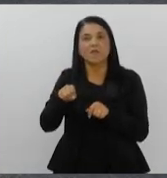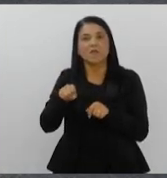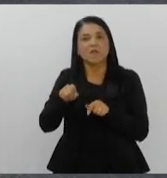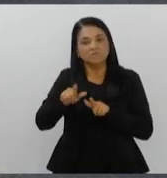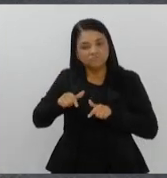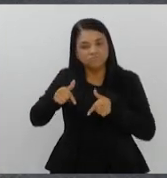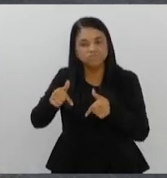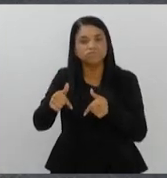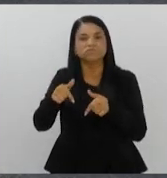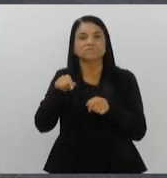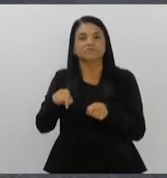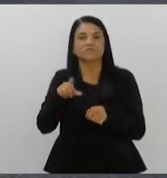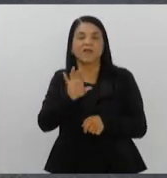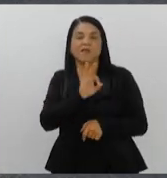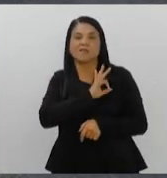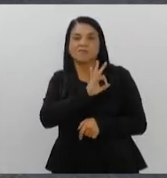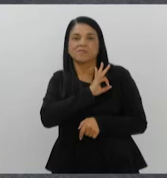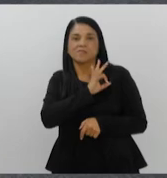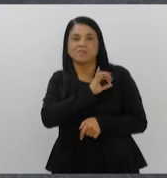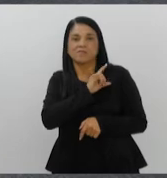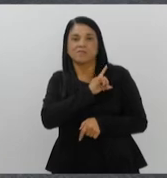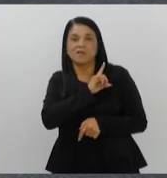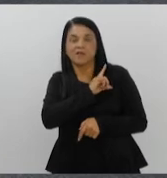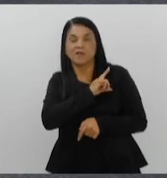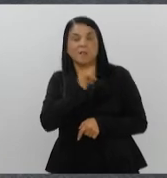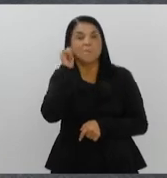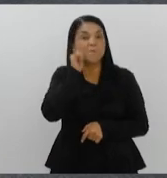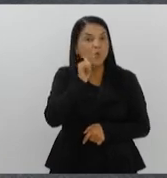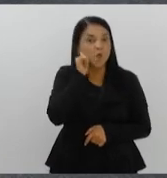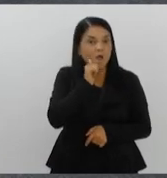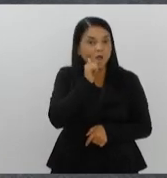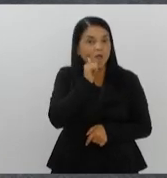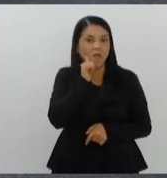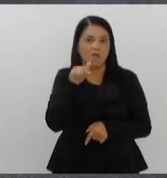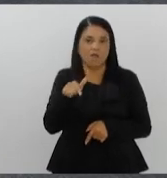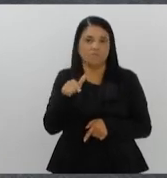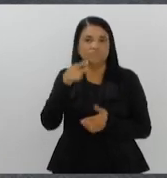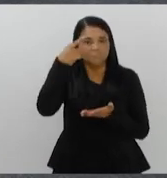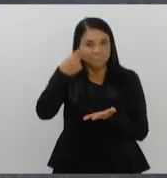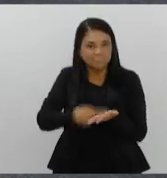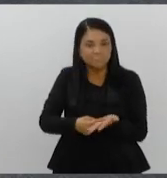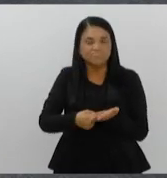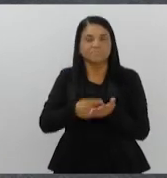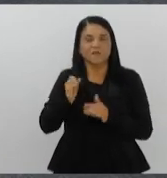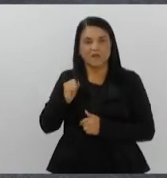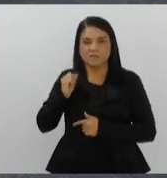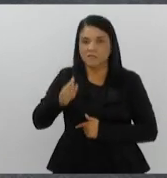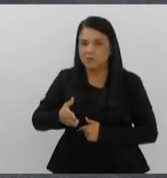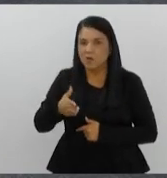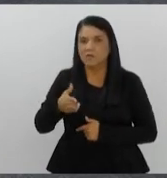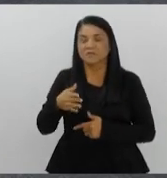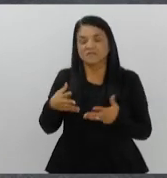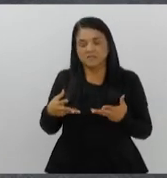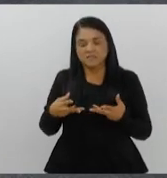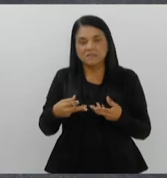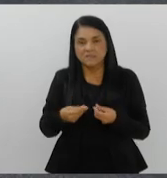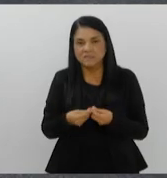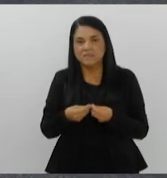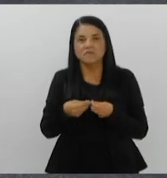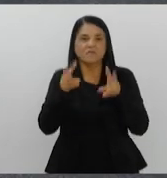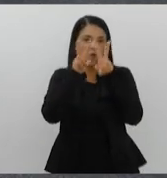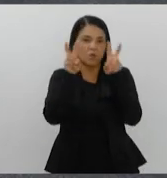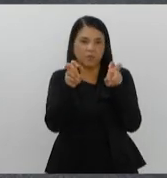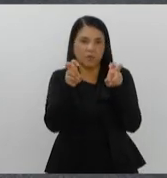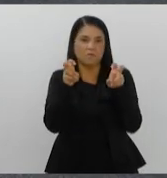por delegadas, agentes mulheres que possam cumprir essas ações e que são sensíveis à temática